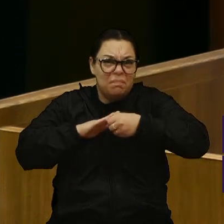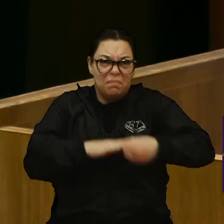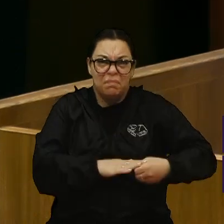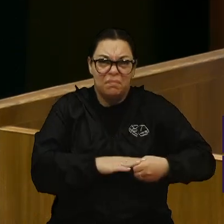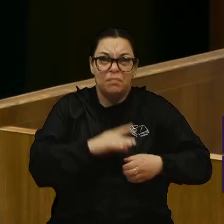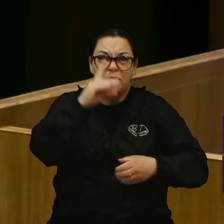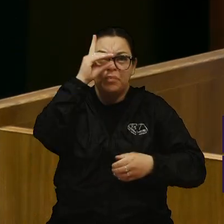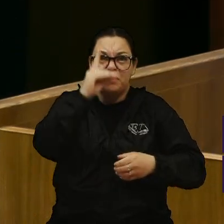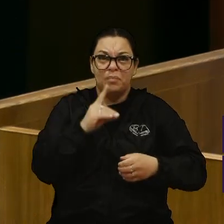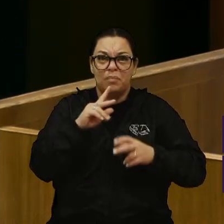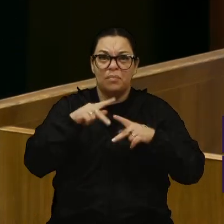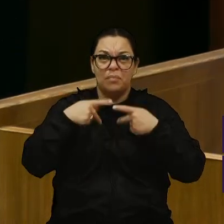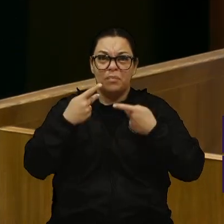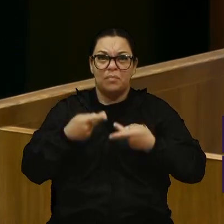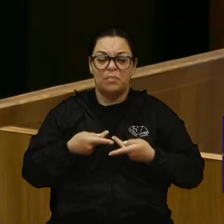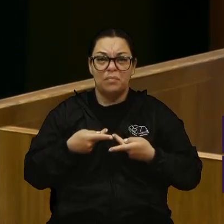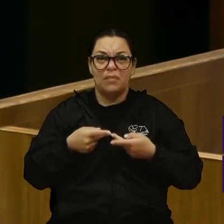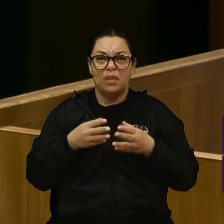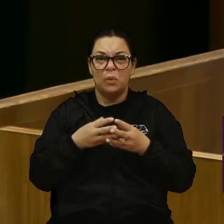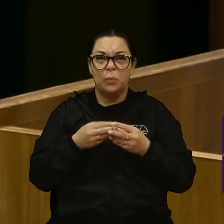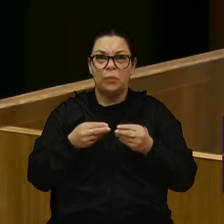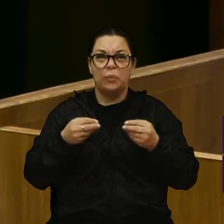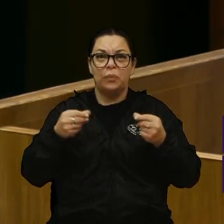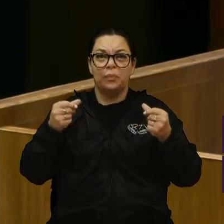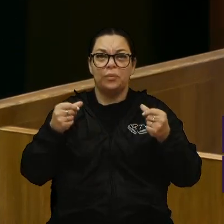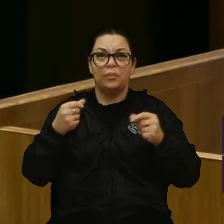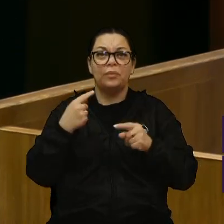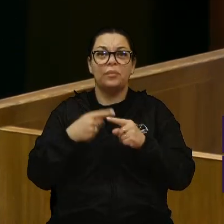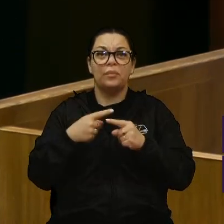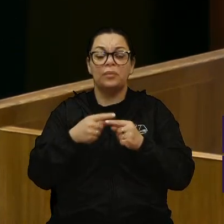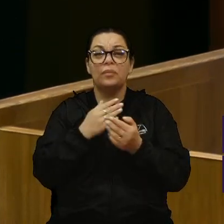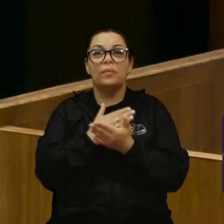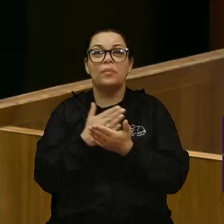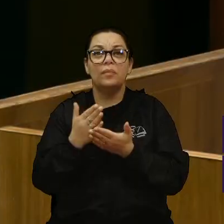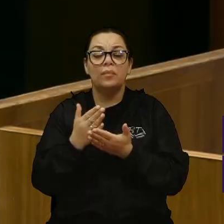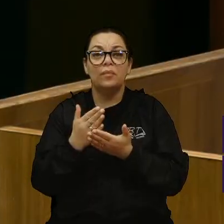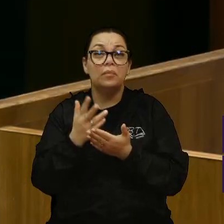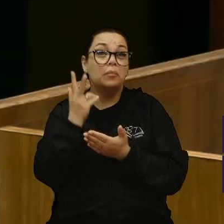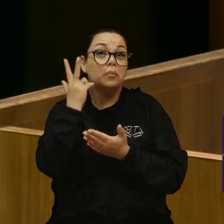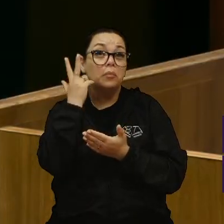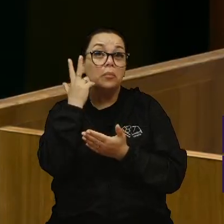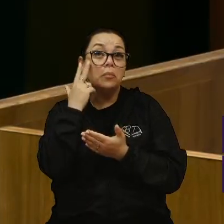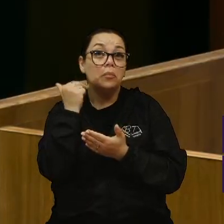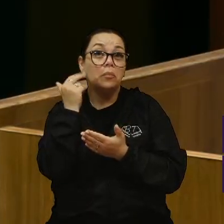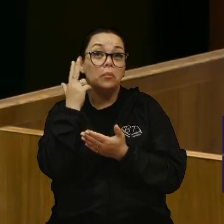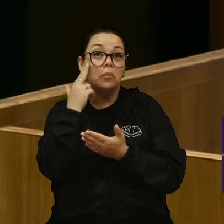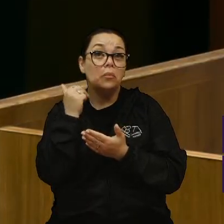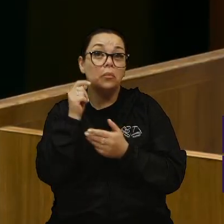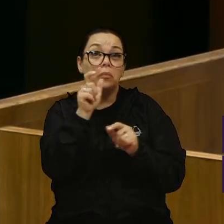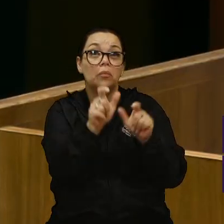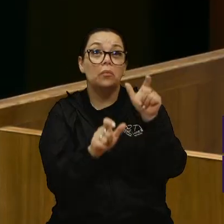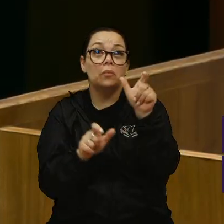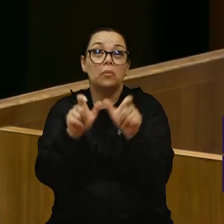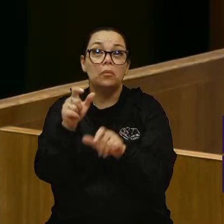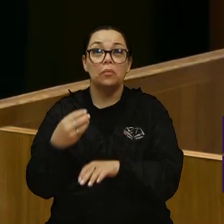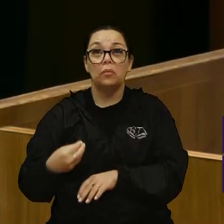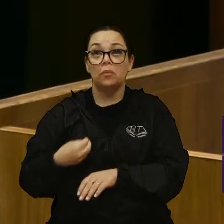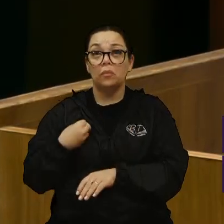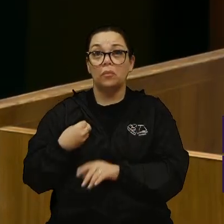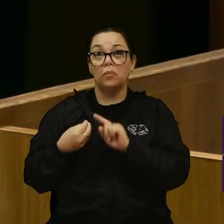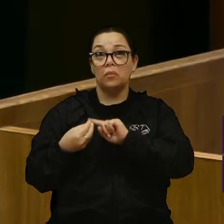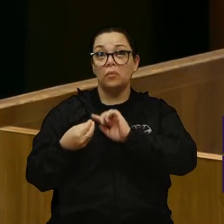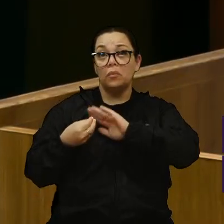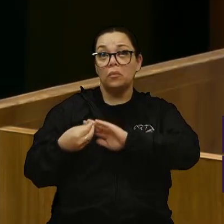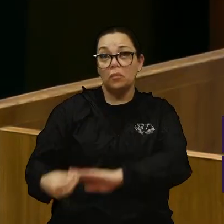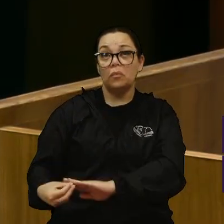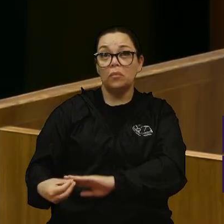direitos humanos ficam ameaçados, porque a partir daí se naturaliza que algumas vidas valem menos